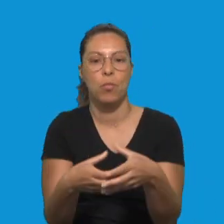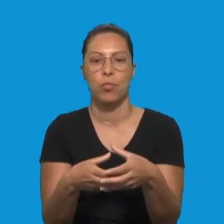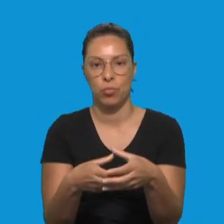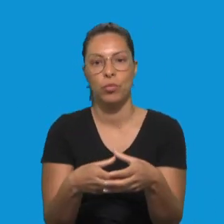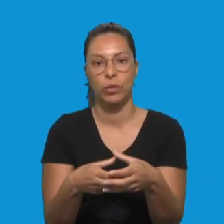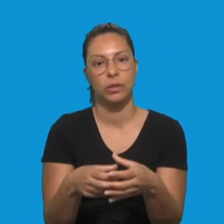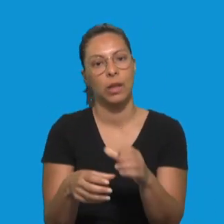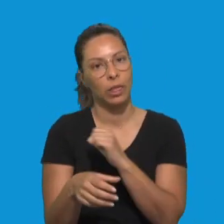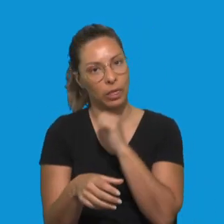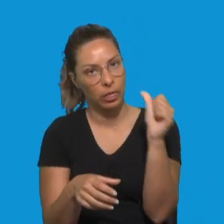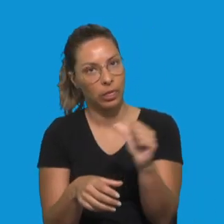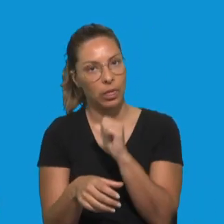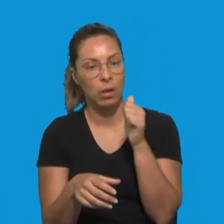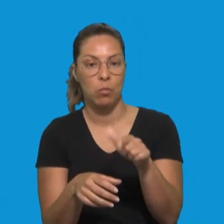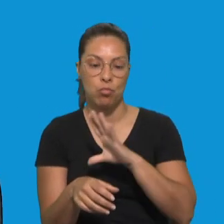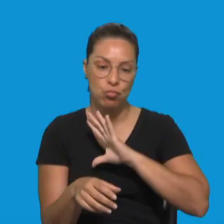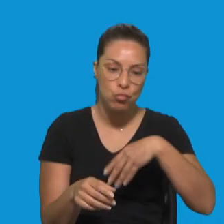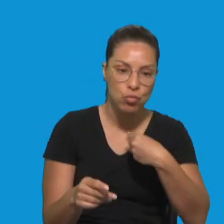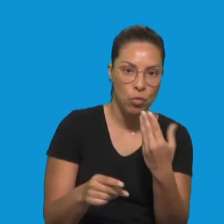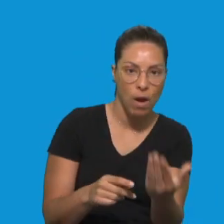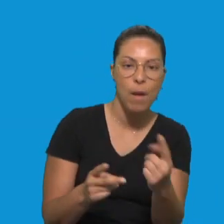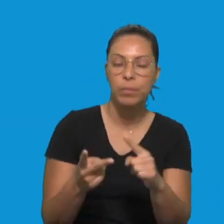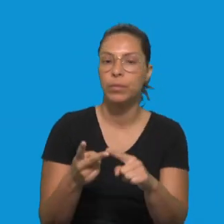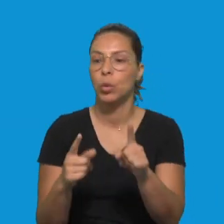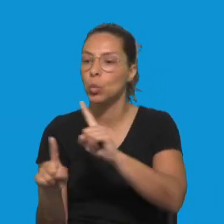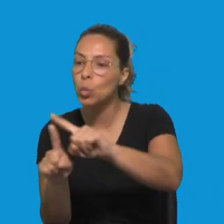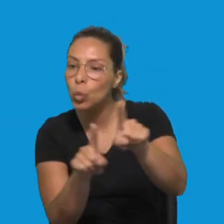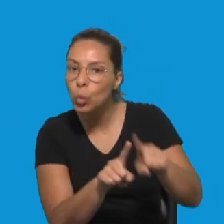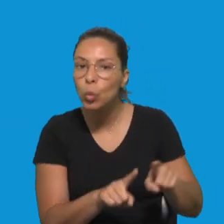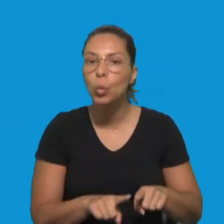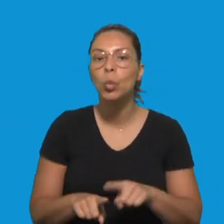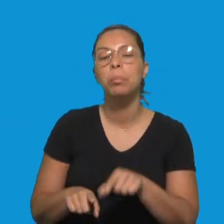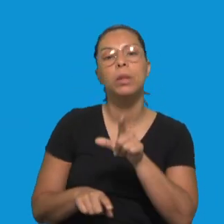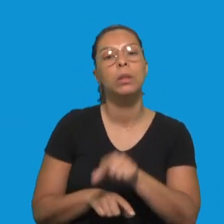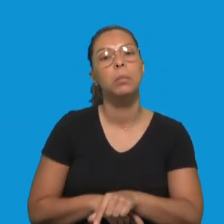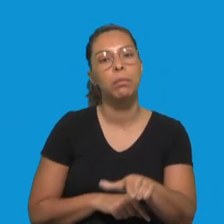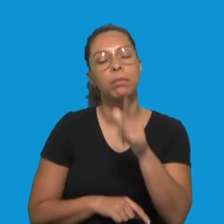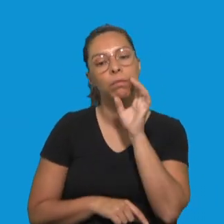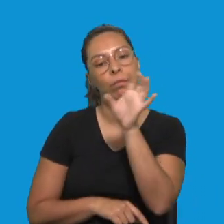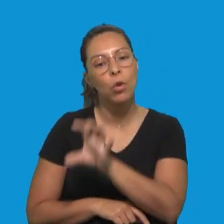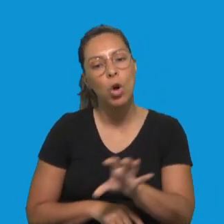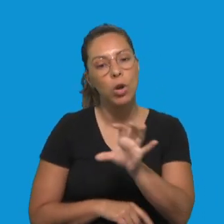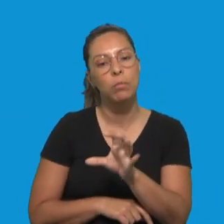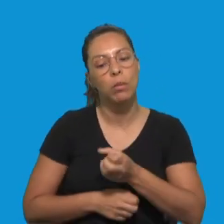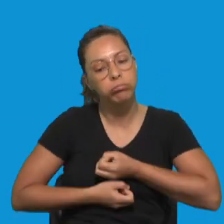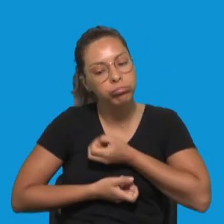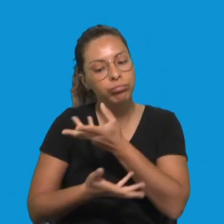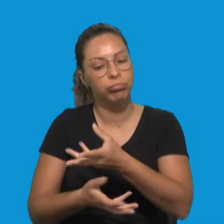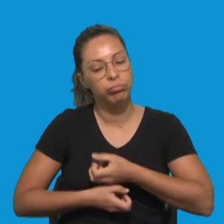levada pelo mundo, pelos diferentes recantos e traduzida em diferentes expressões e formas de vida. A